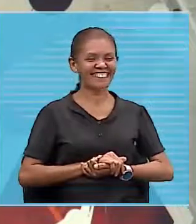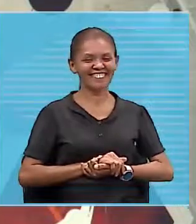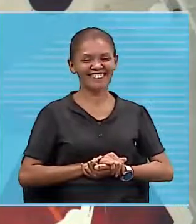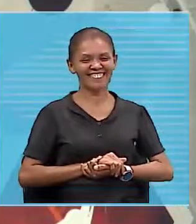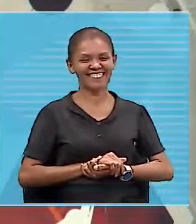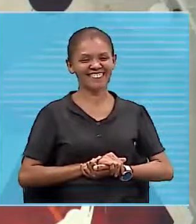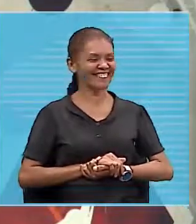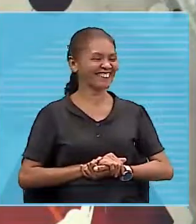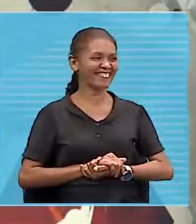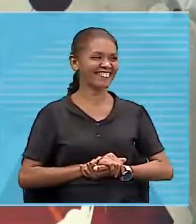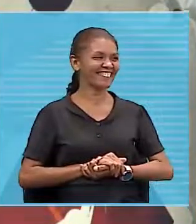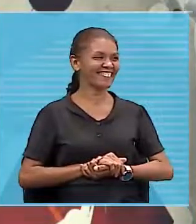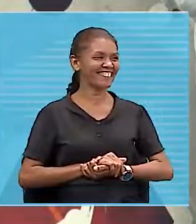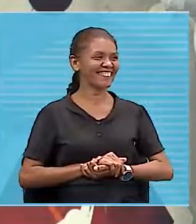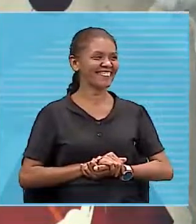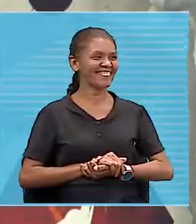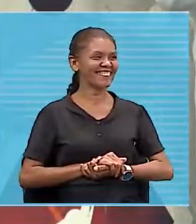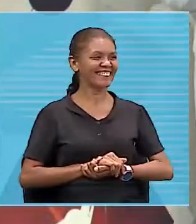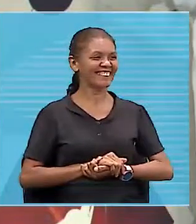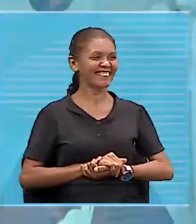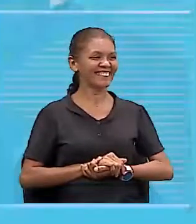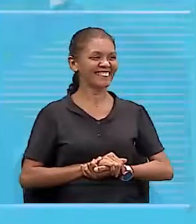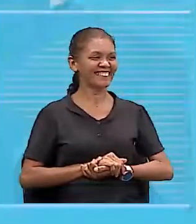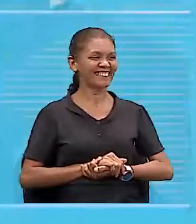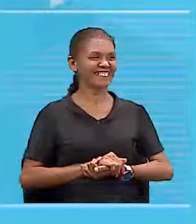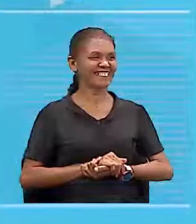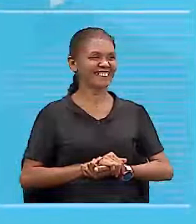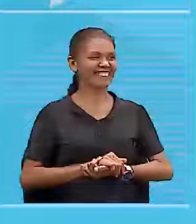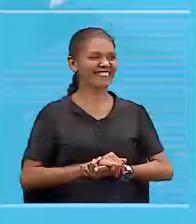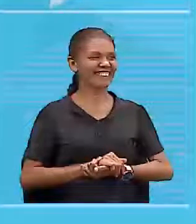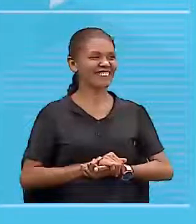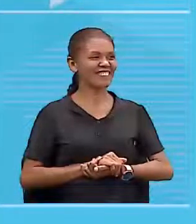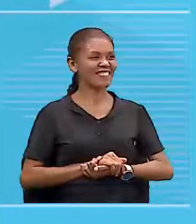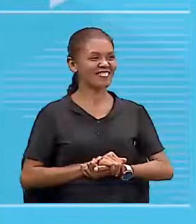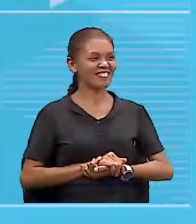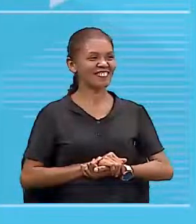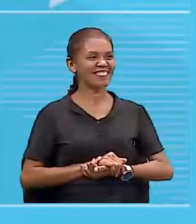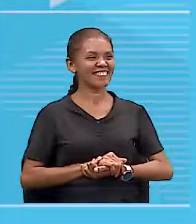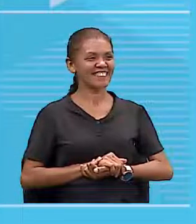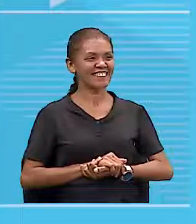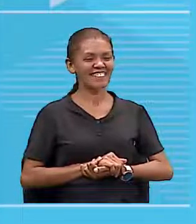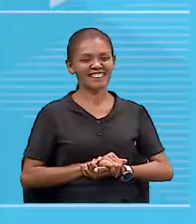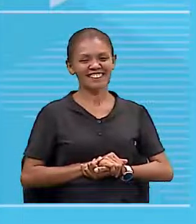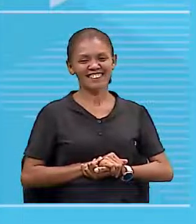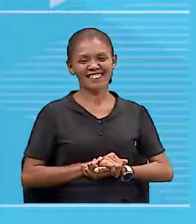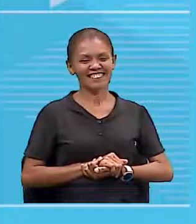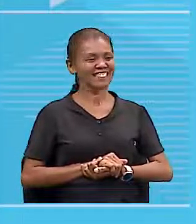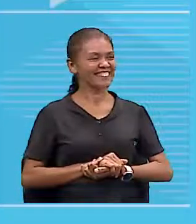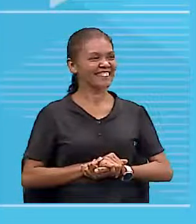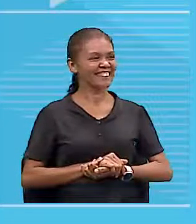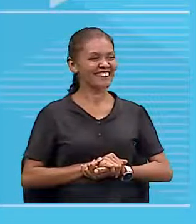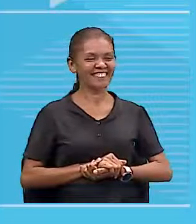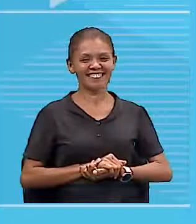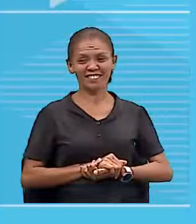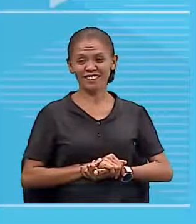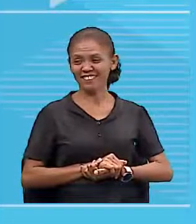mundo por favor tela cheia Eita voltei no tempo viu 30 e tantos anos